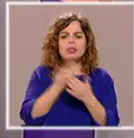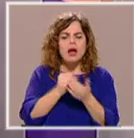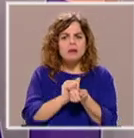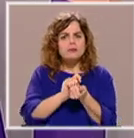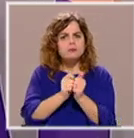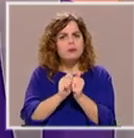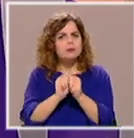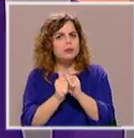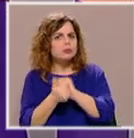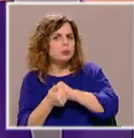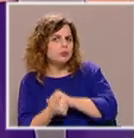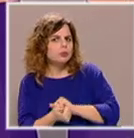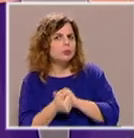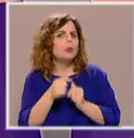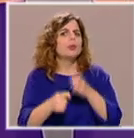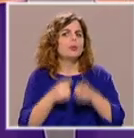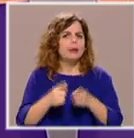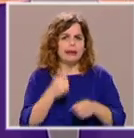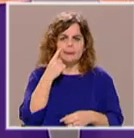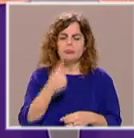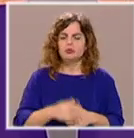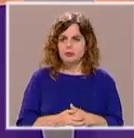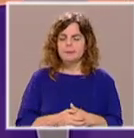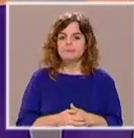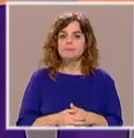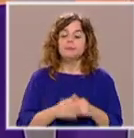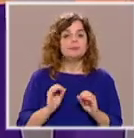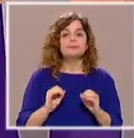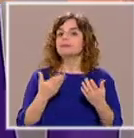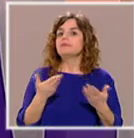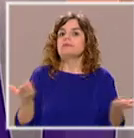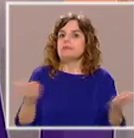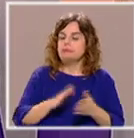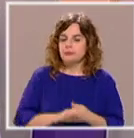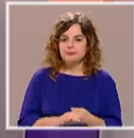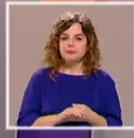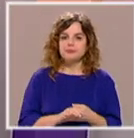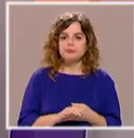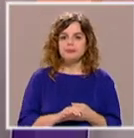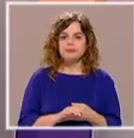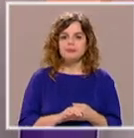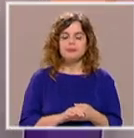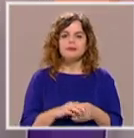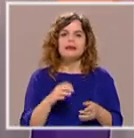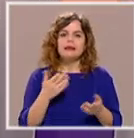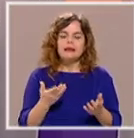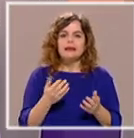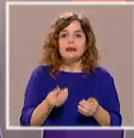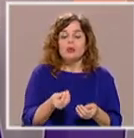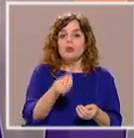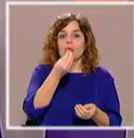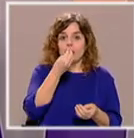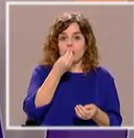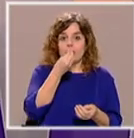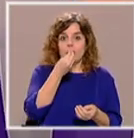é que afinal ocorrem na boca. Então começamos com a primeira etapa, que é a ingestão. O que é isto da ingestão? É colocar